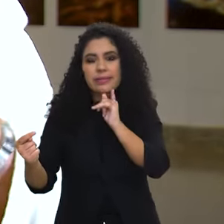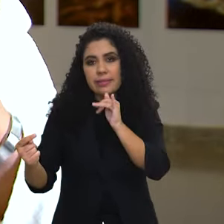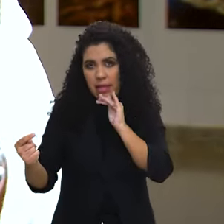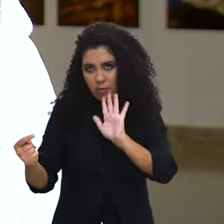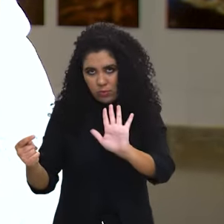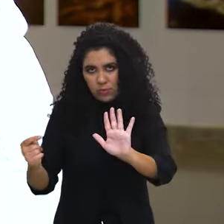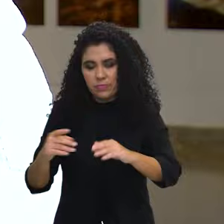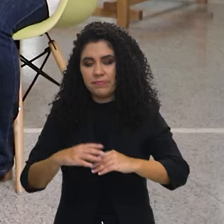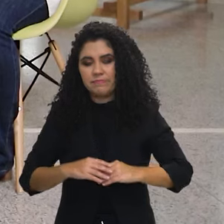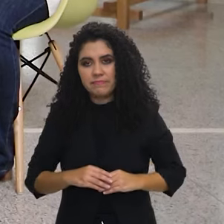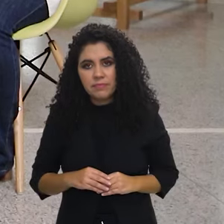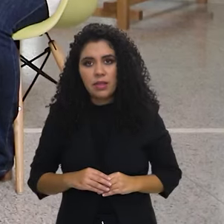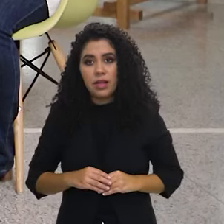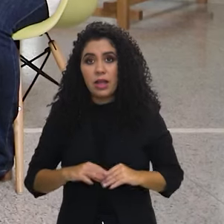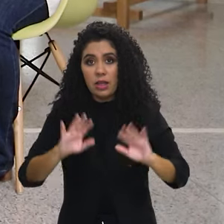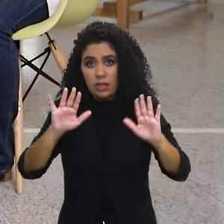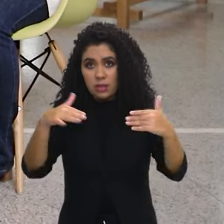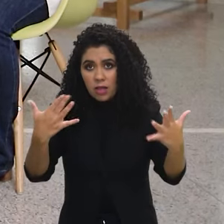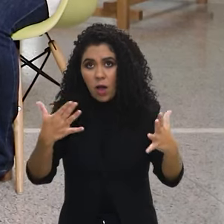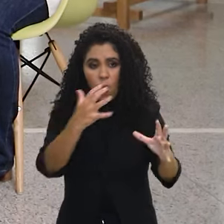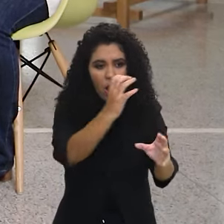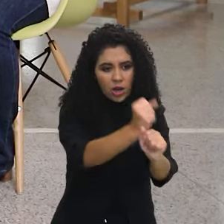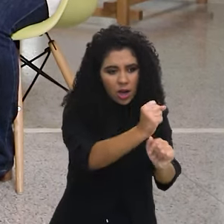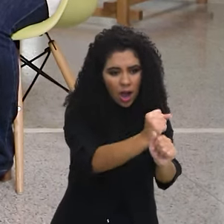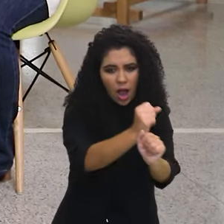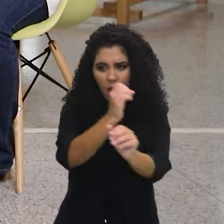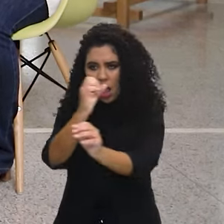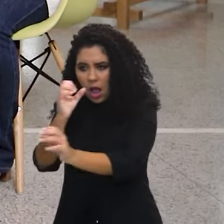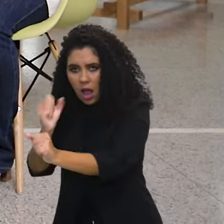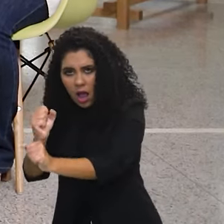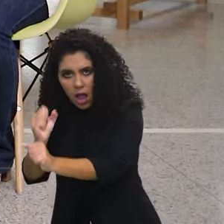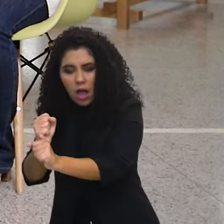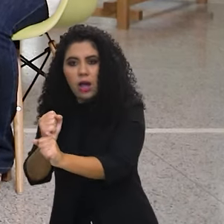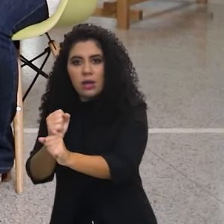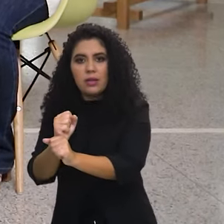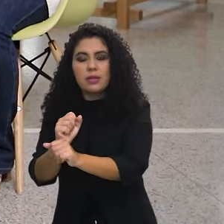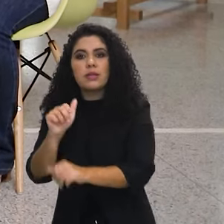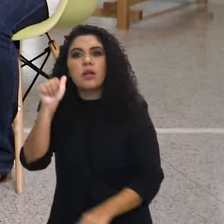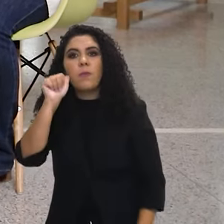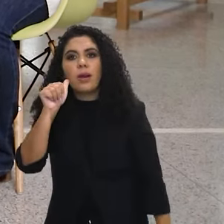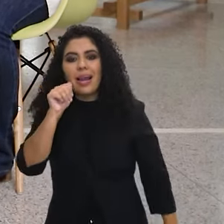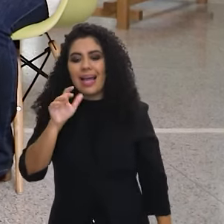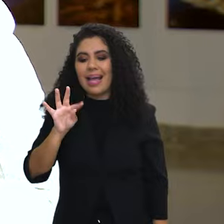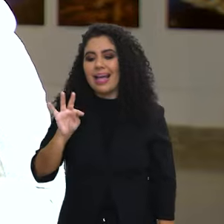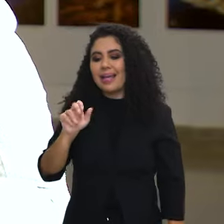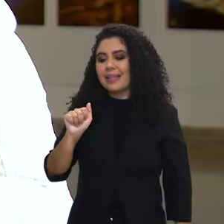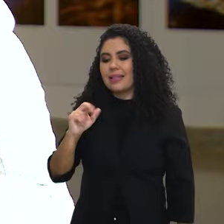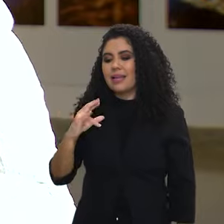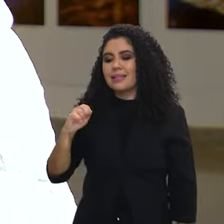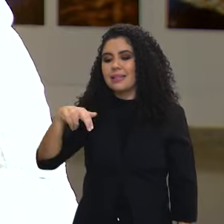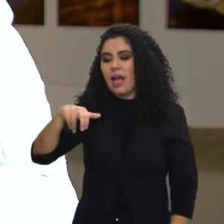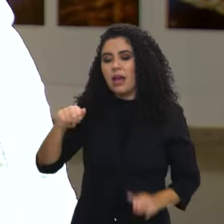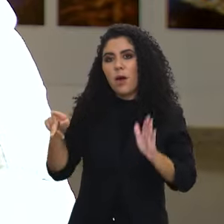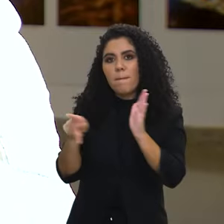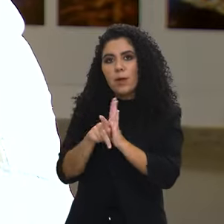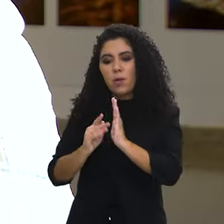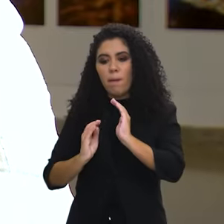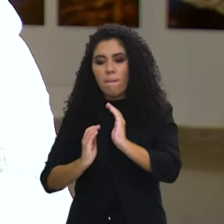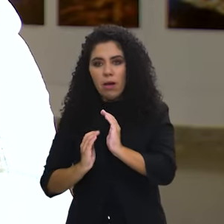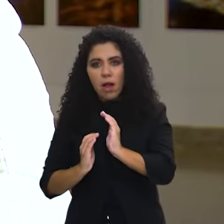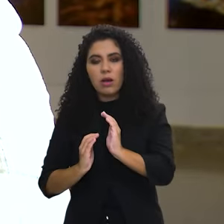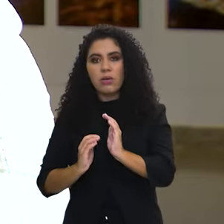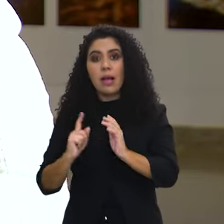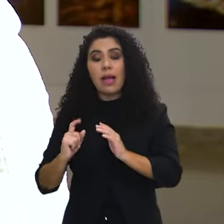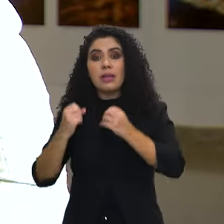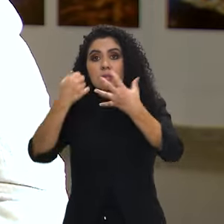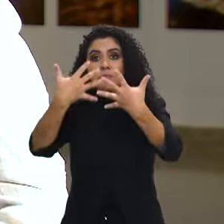200 800 o cálculo que a a a tarciana do Banco do Brasil fez é que em um ano